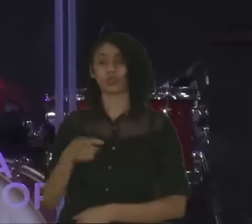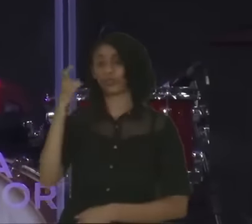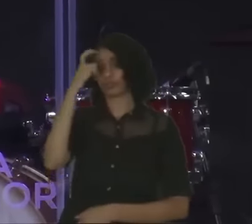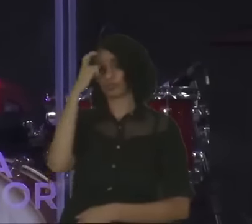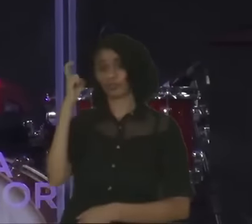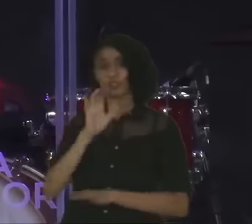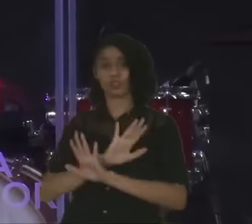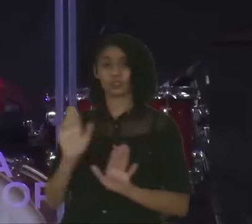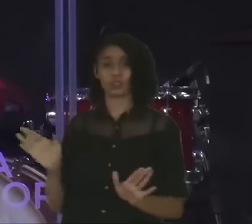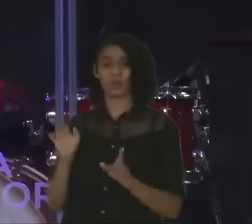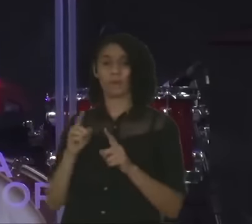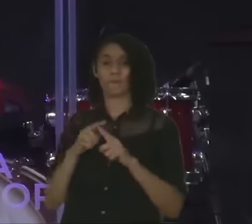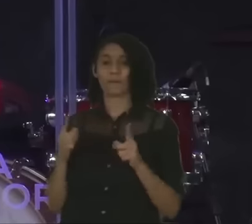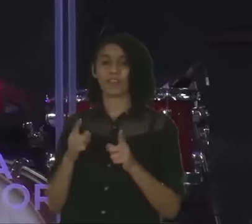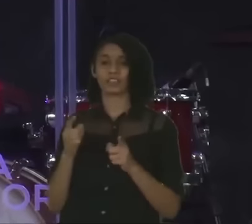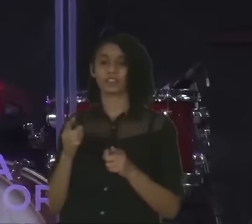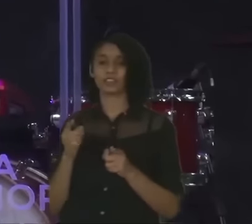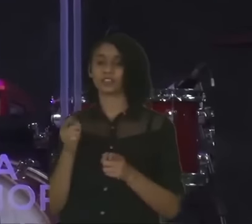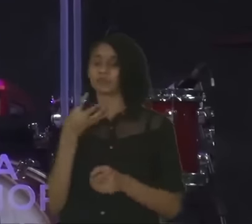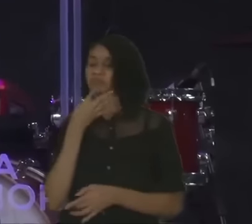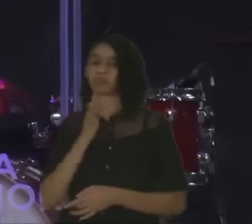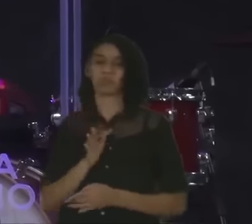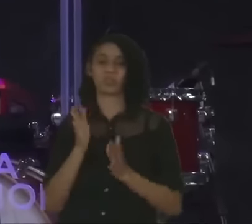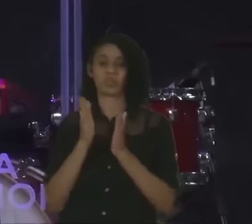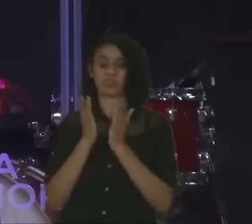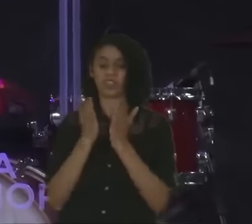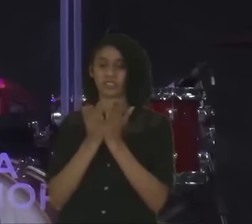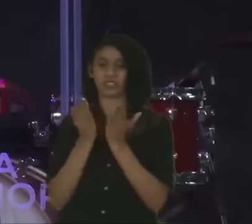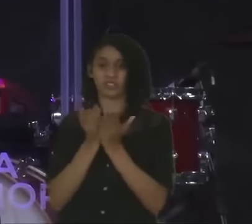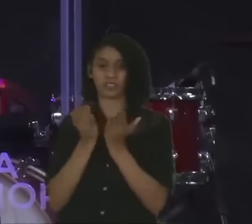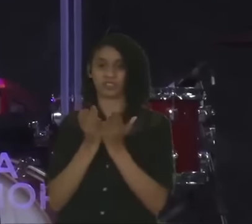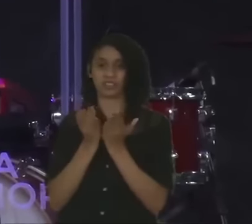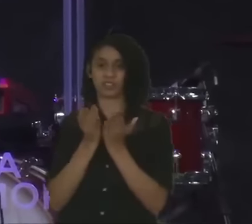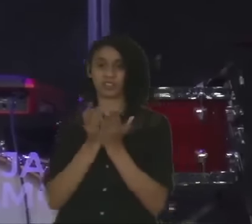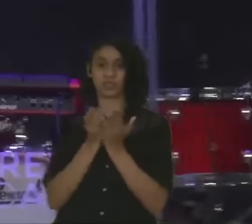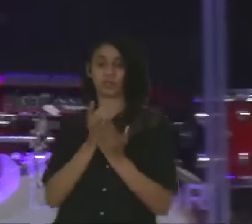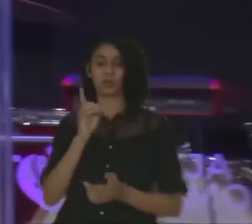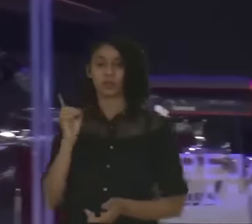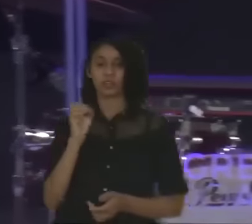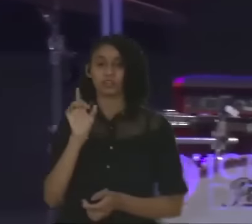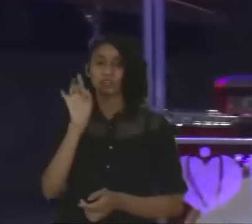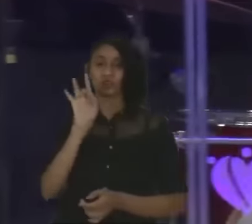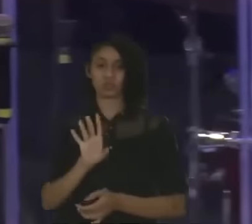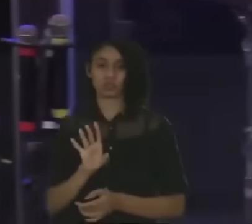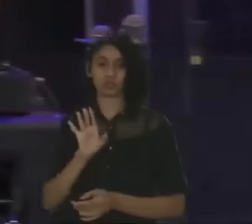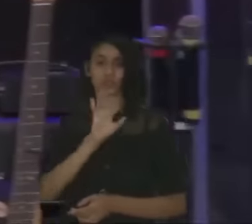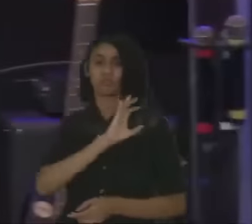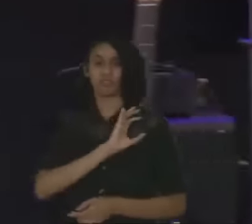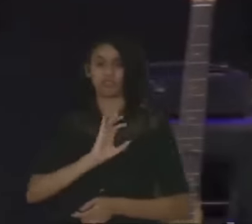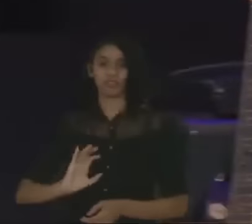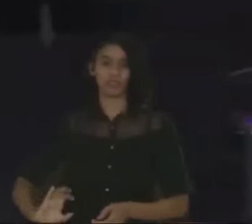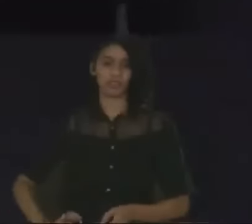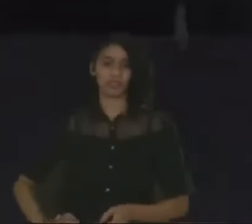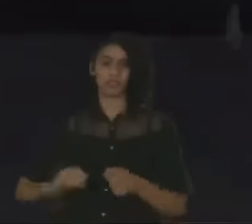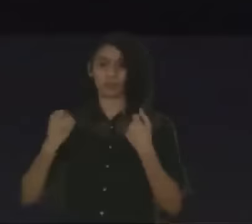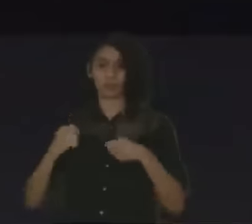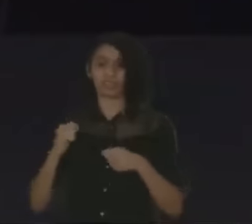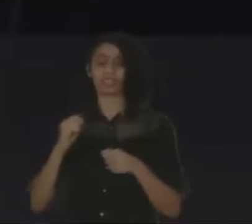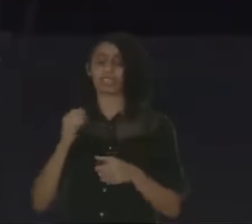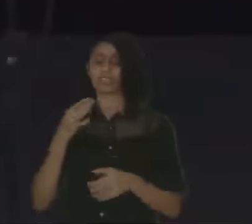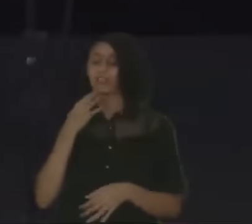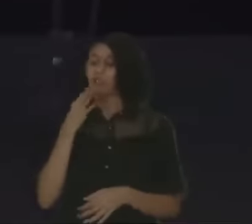Cristo mas apenas um livro você precisa entender que vida de intimidade com Deus não é conhecer sobre um